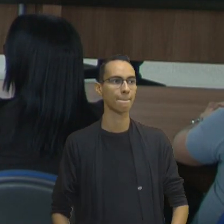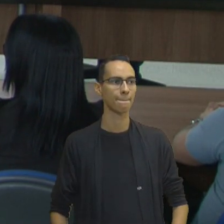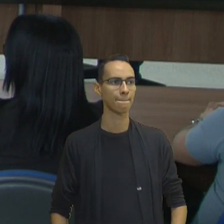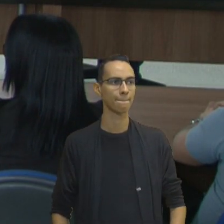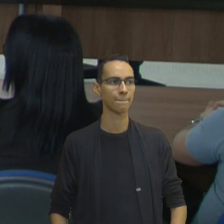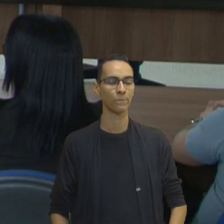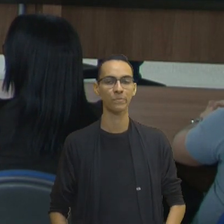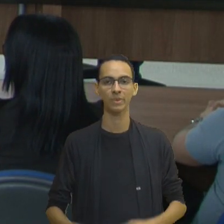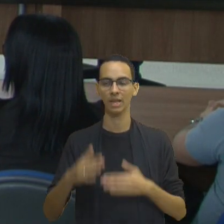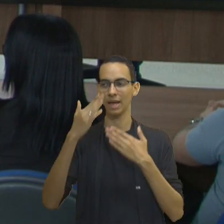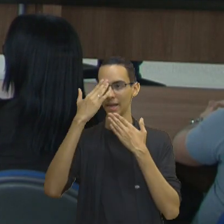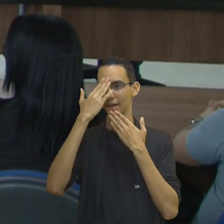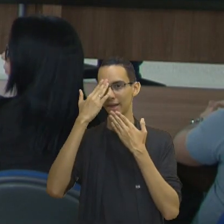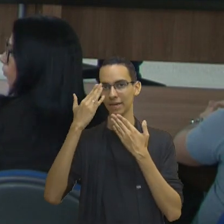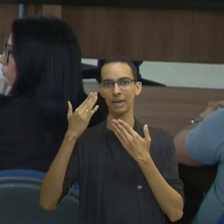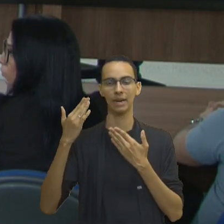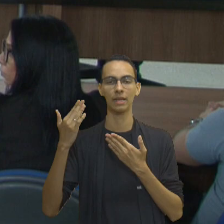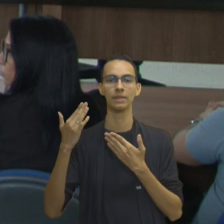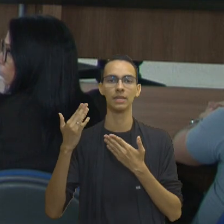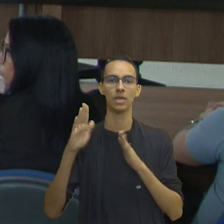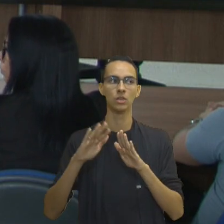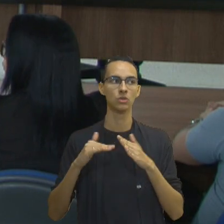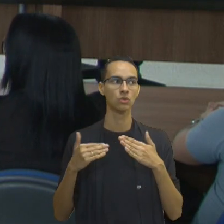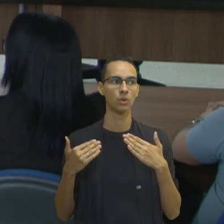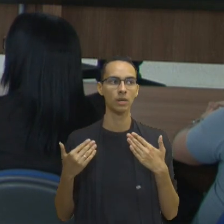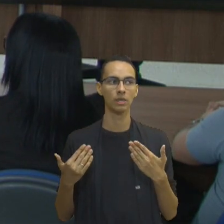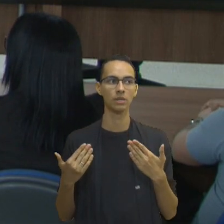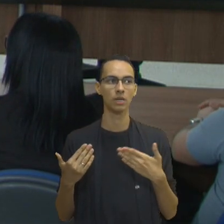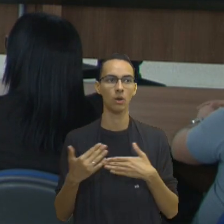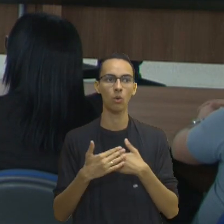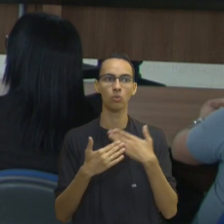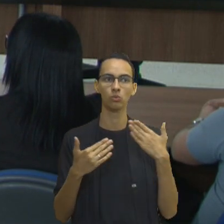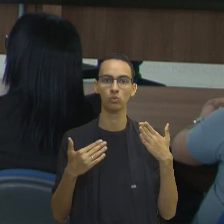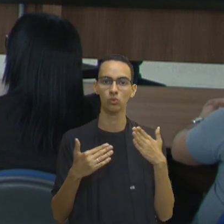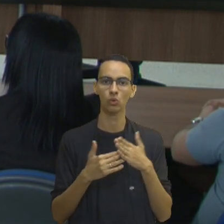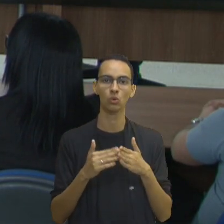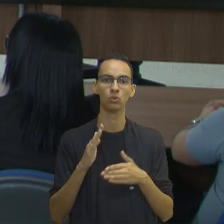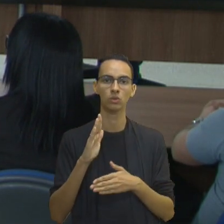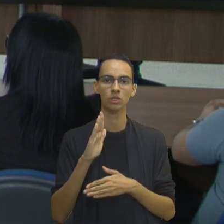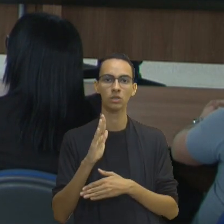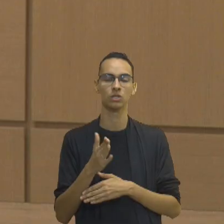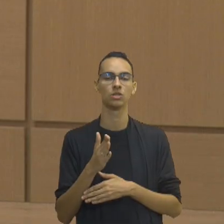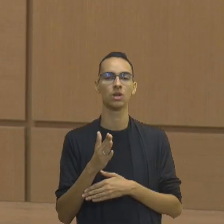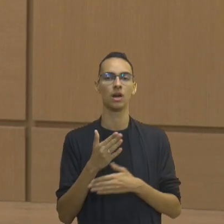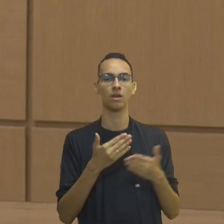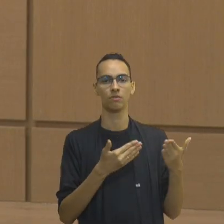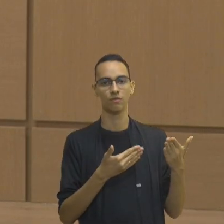Eu agradeço, então, a todas e todos que compareceram